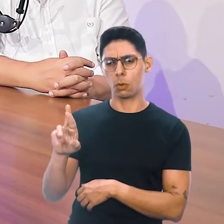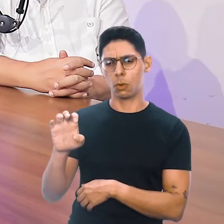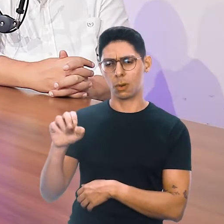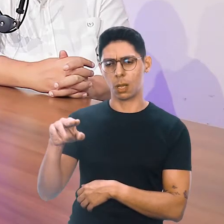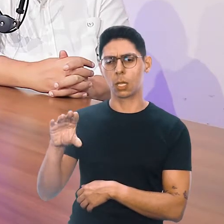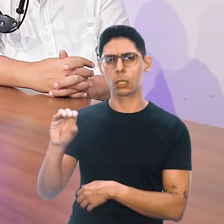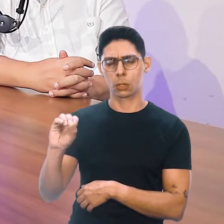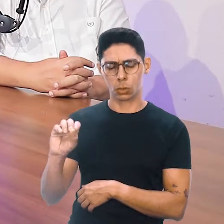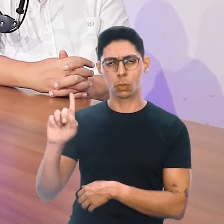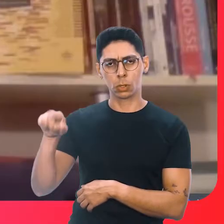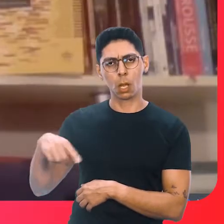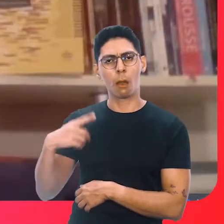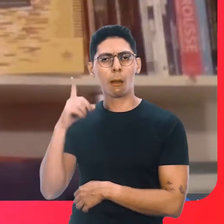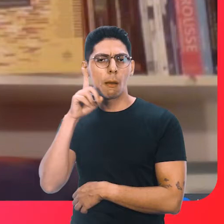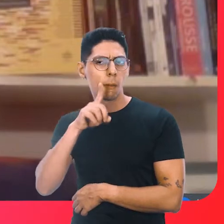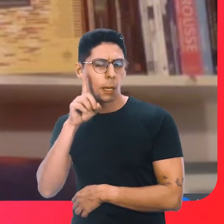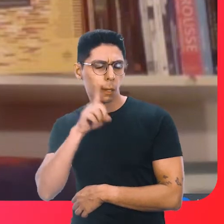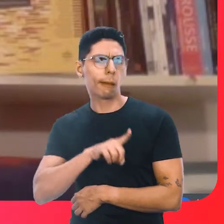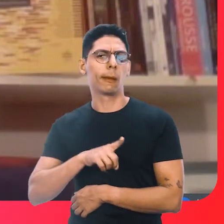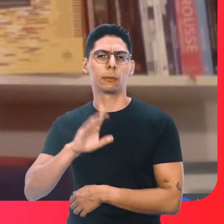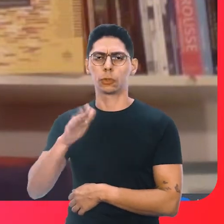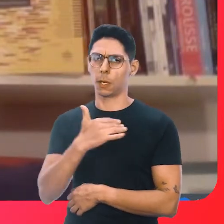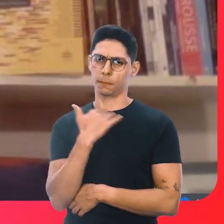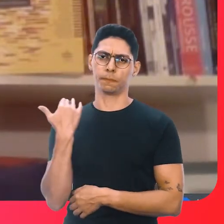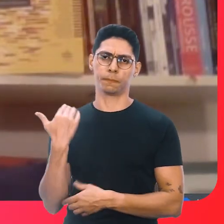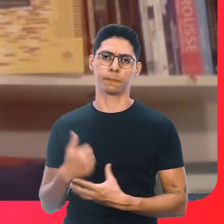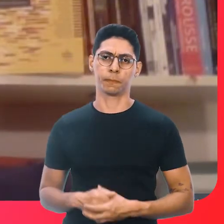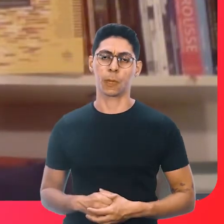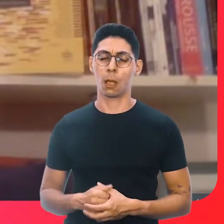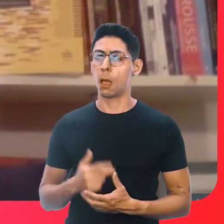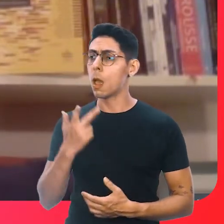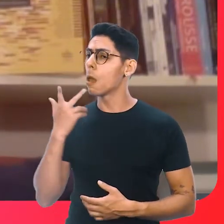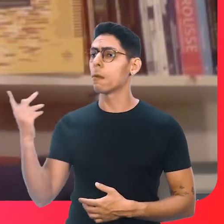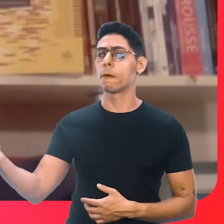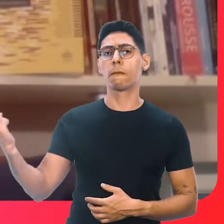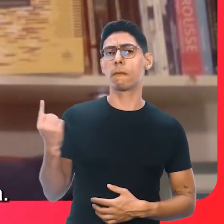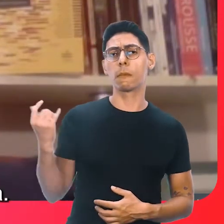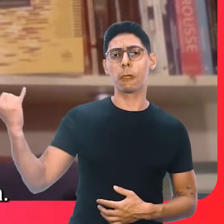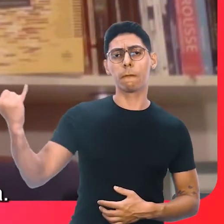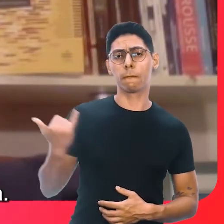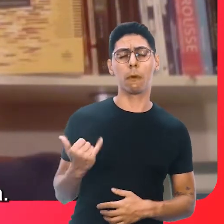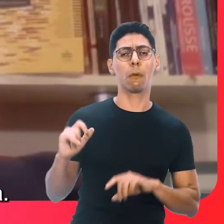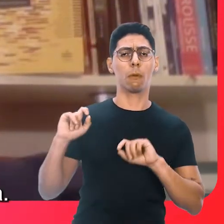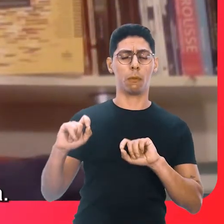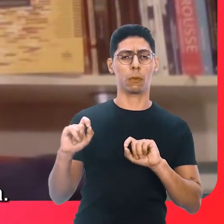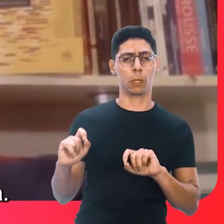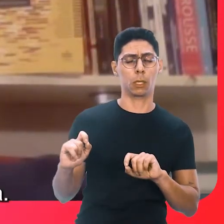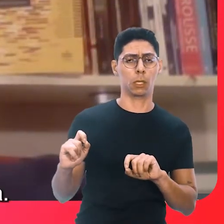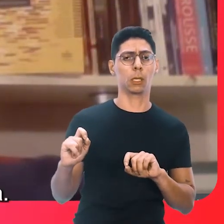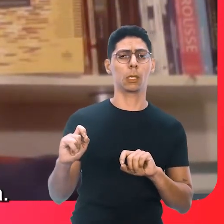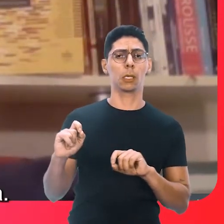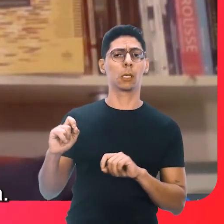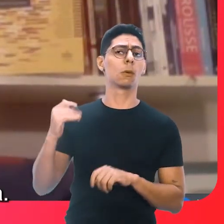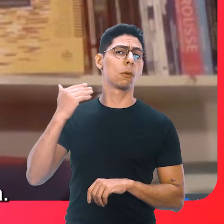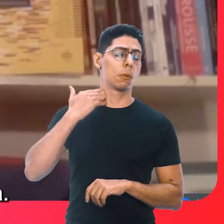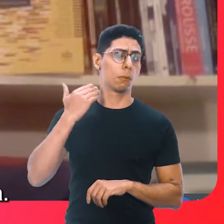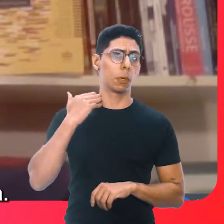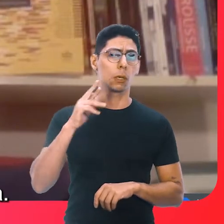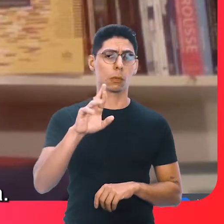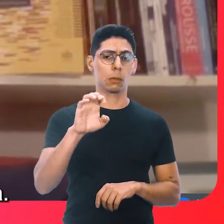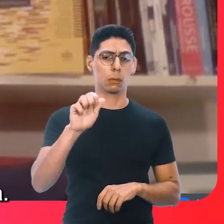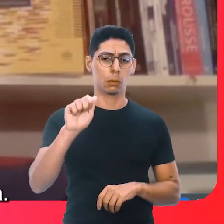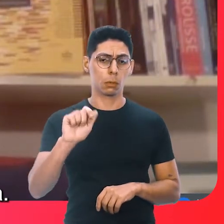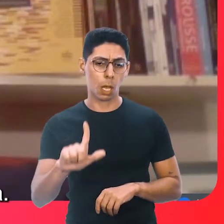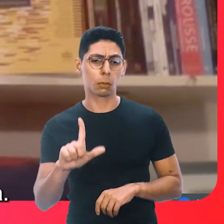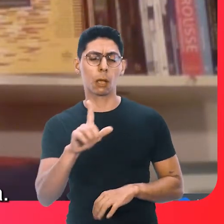americano, já falecido, que o Banco Real estava fazendo um programa interno lá para